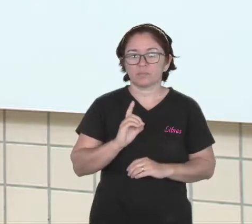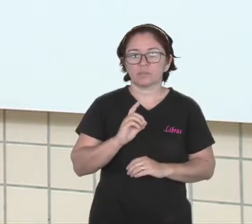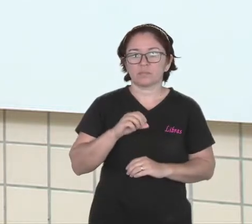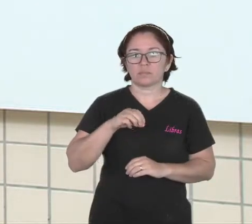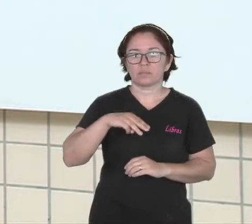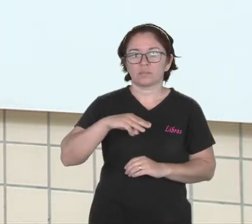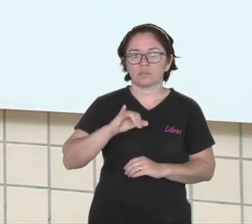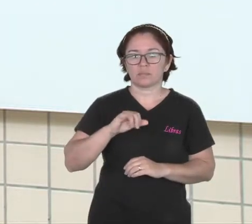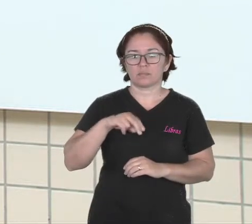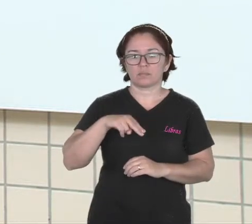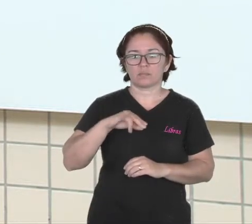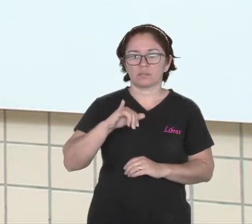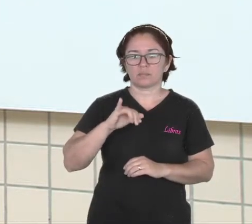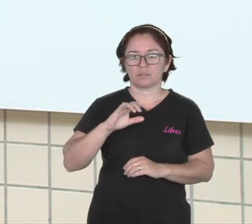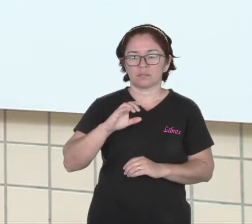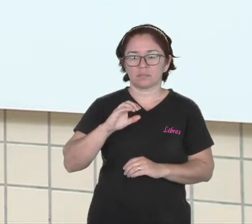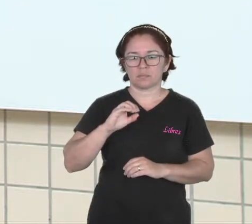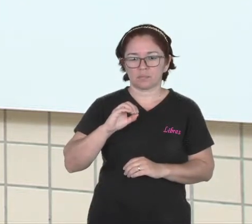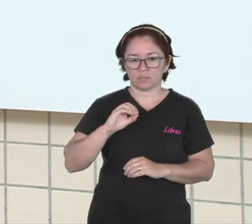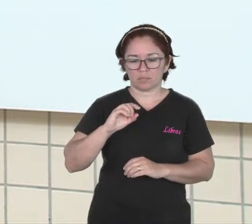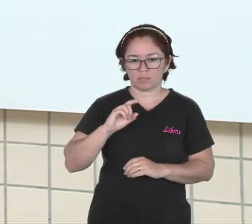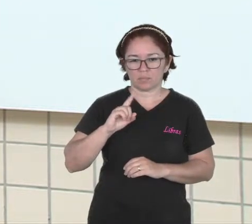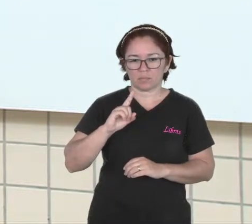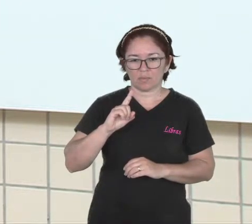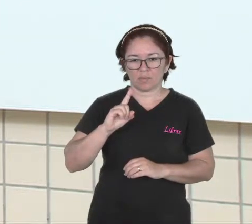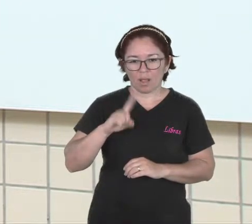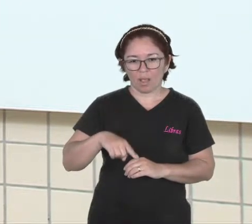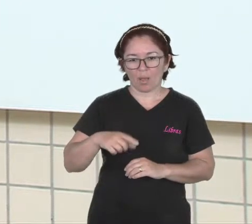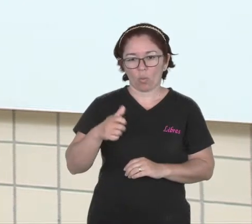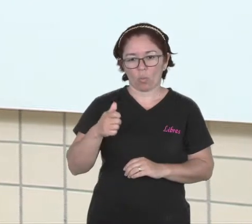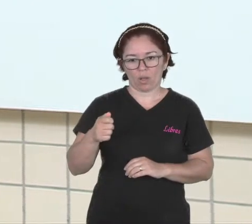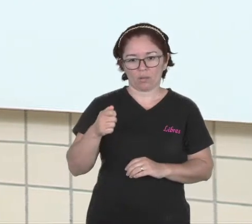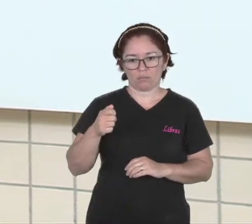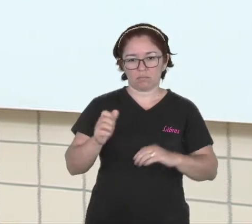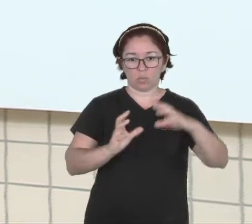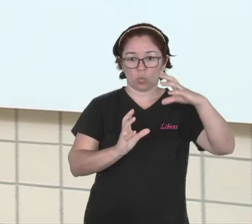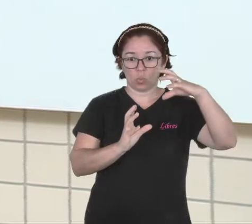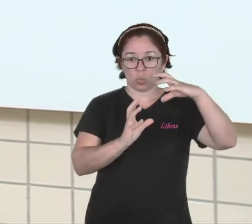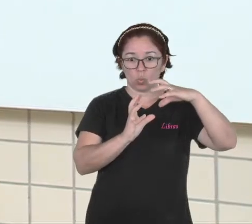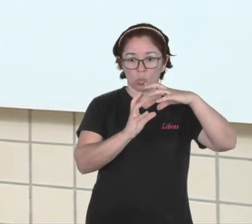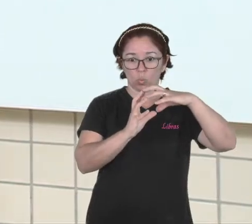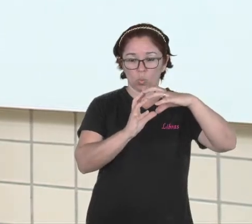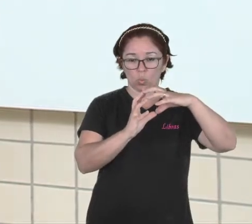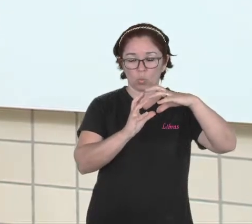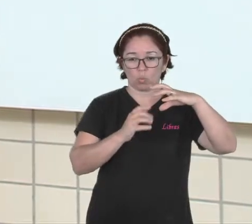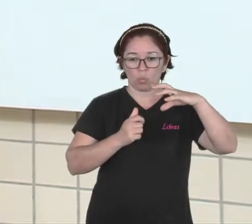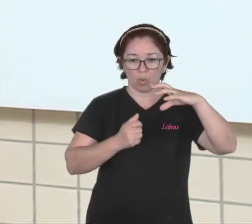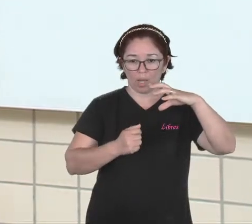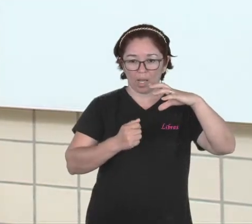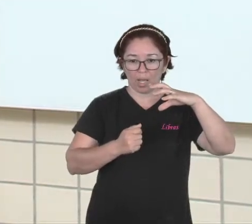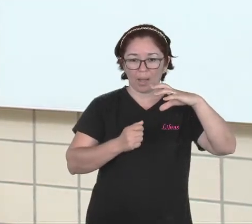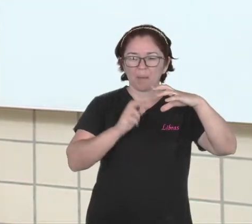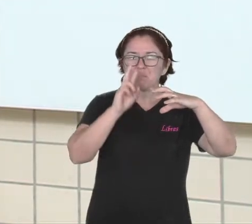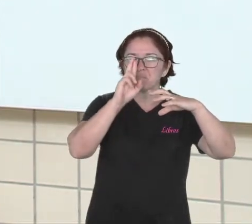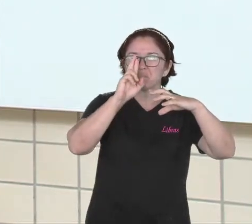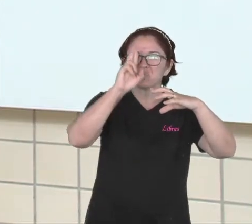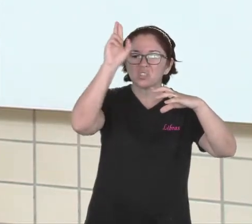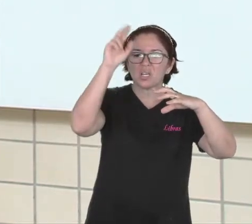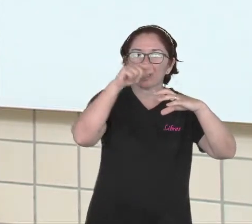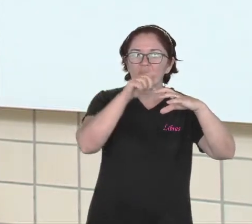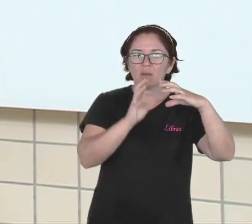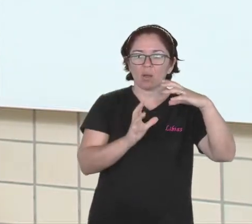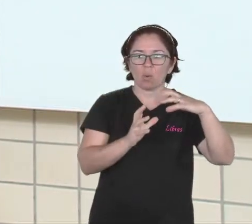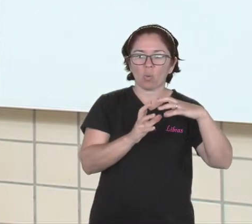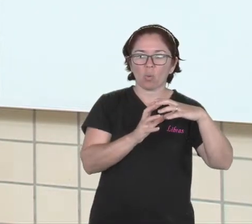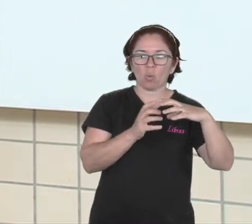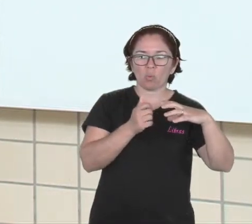ok? Bom, então o conjunto A é o domínio dessa função, ok? Bom, o conjunto B a gente chama